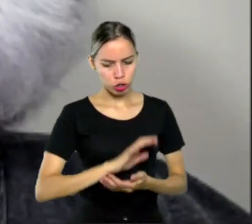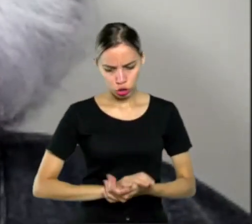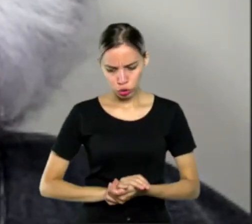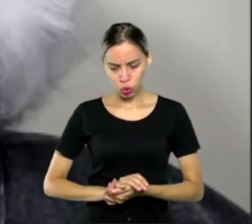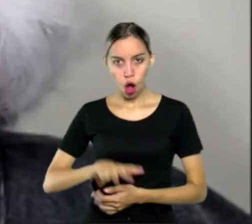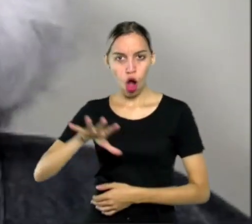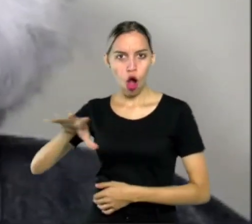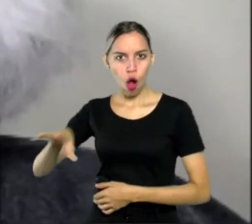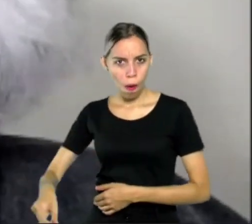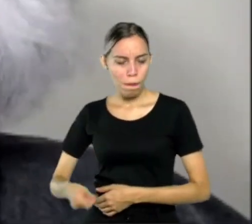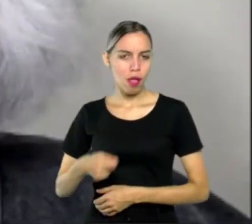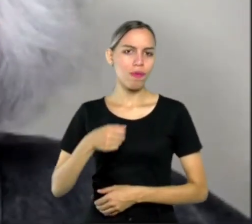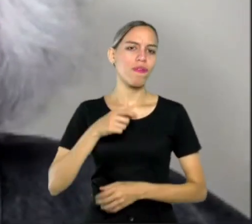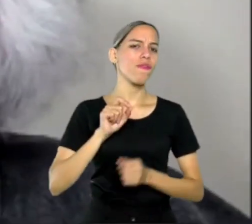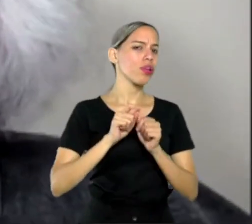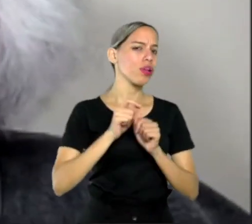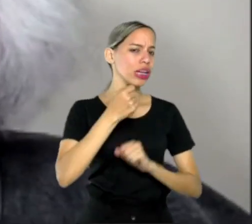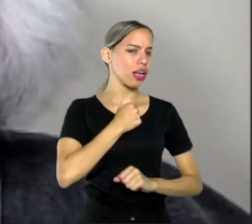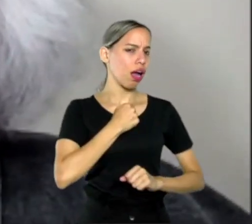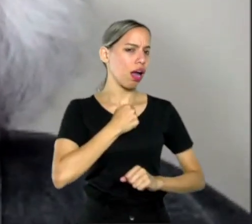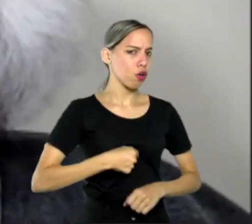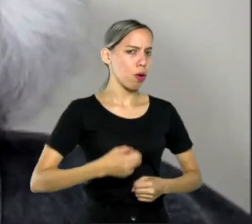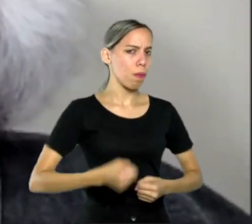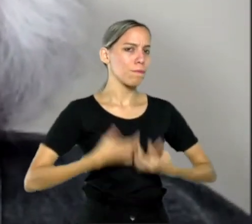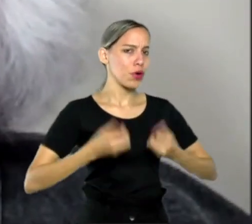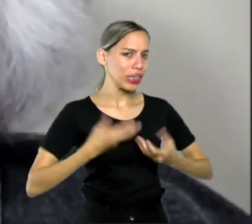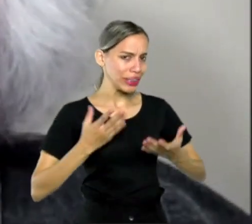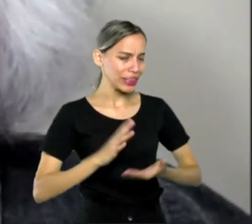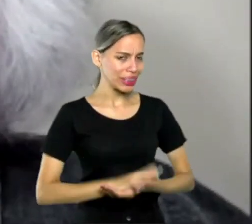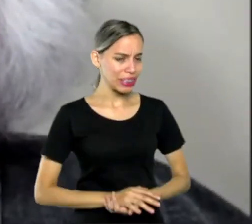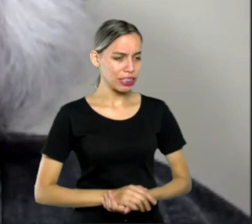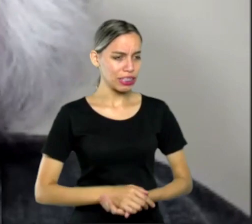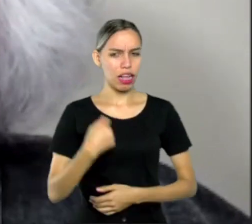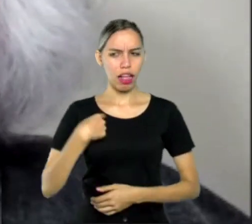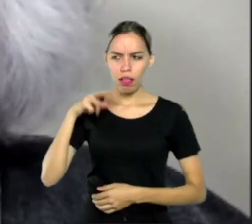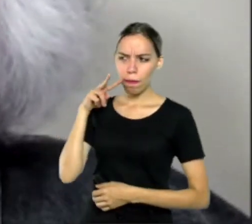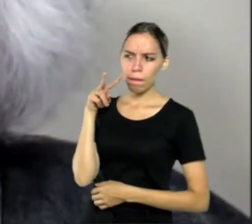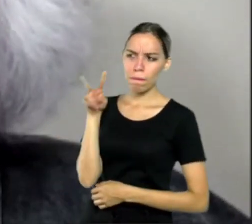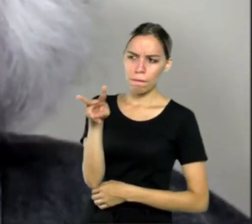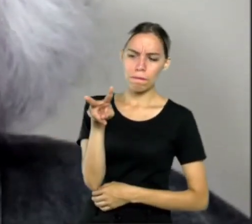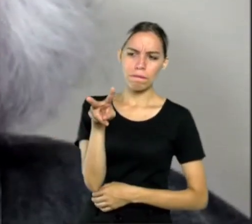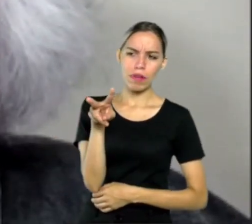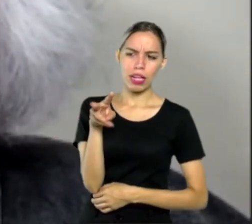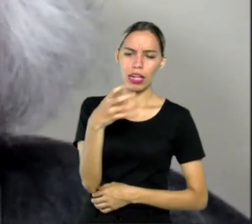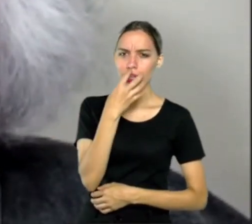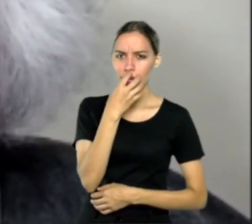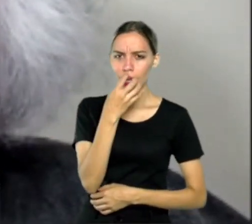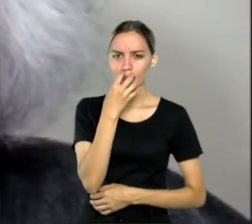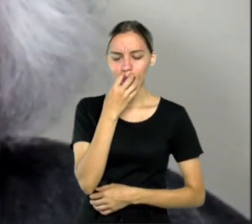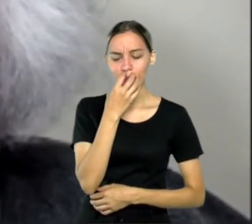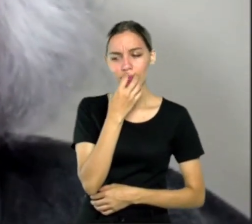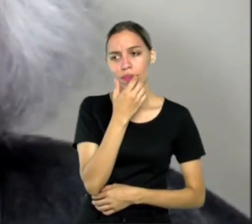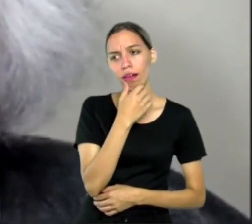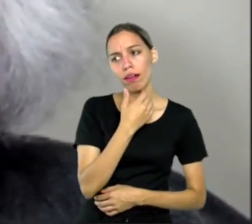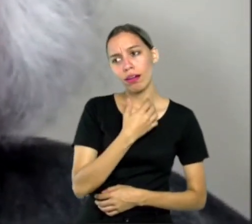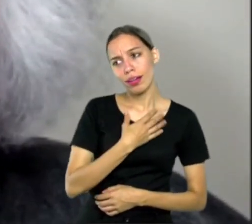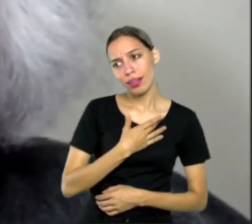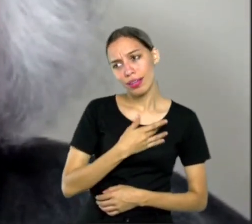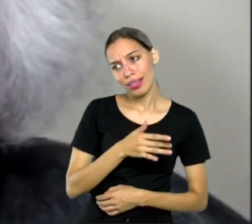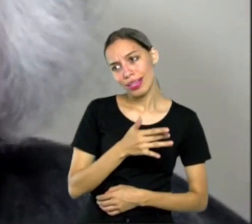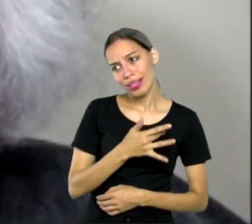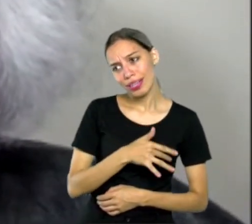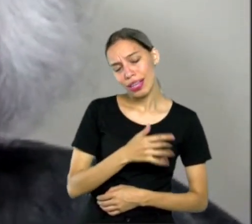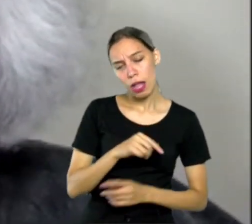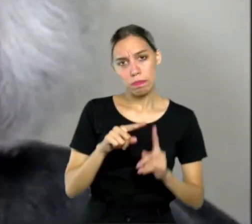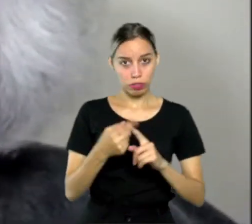Não late os olhos na estrada. Se vê um cãozinho, faz olhos de arrego. Se vê um poeta, adeus, meu